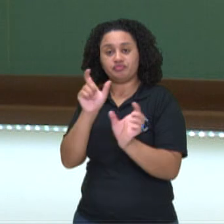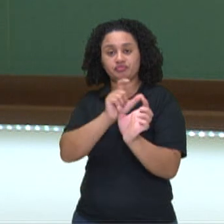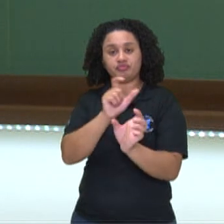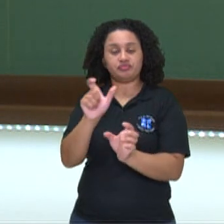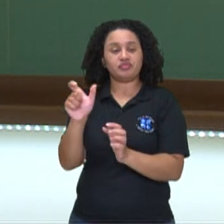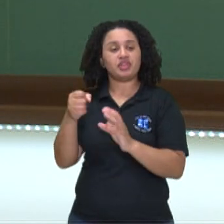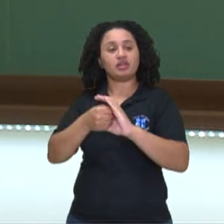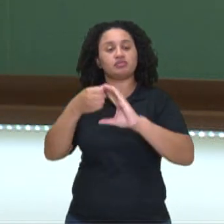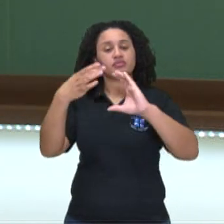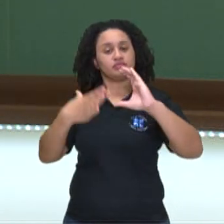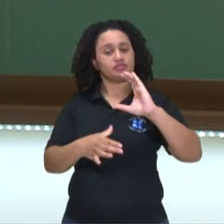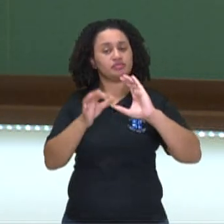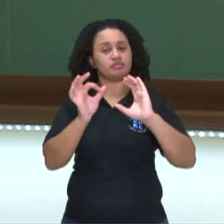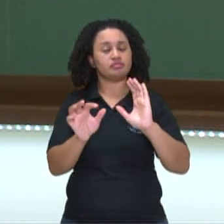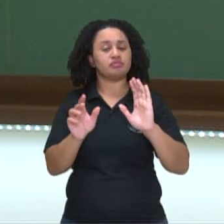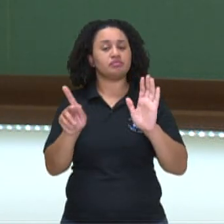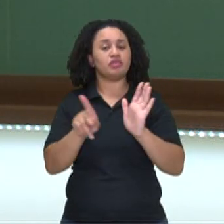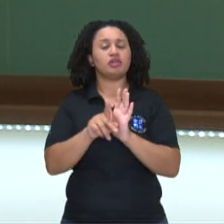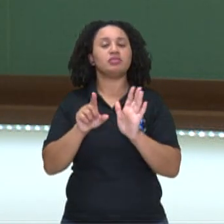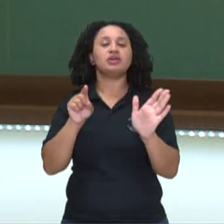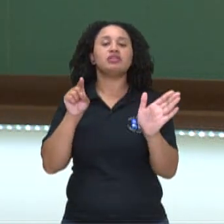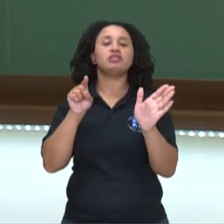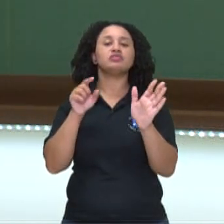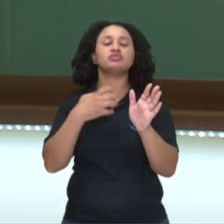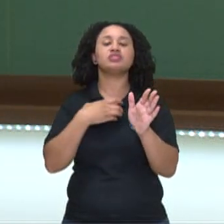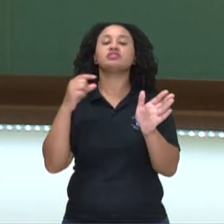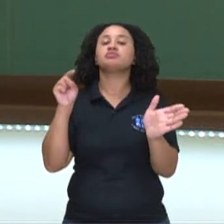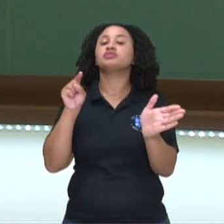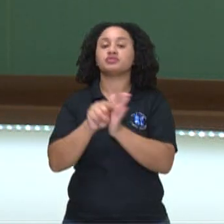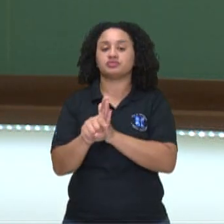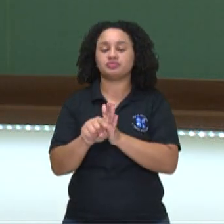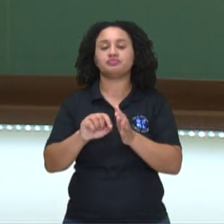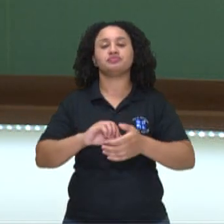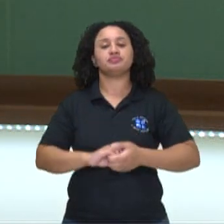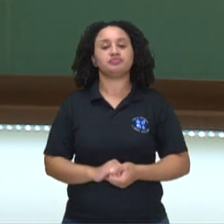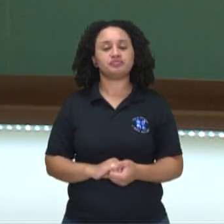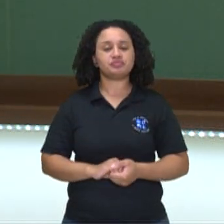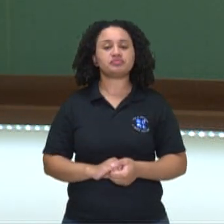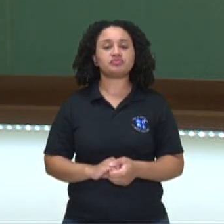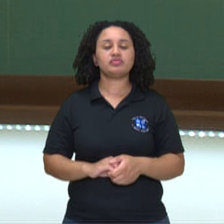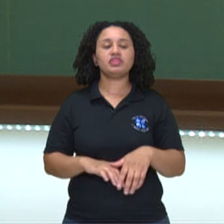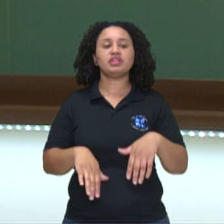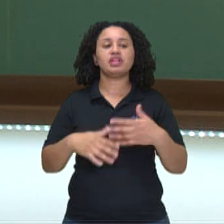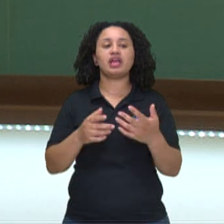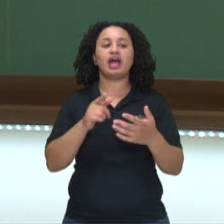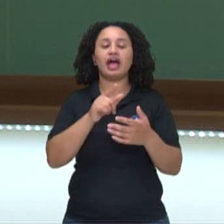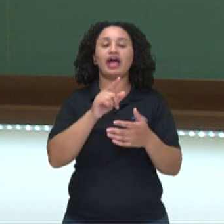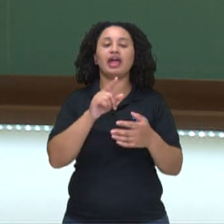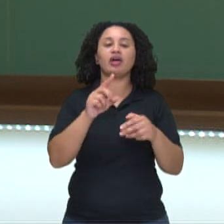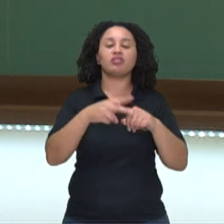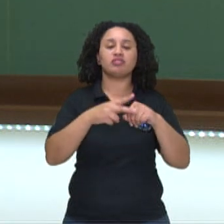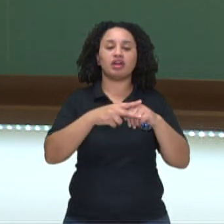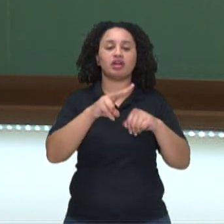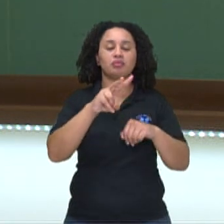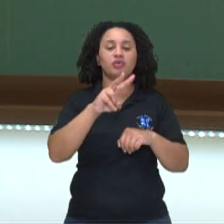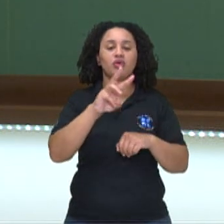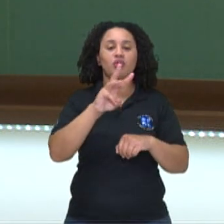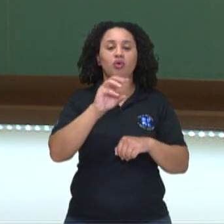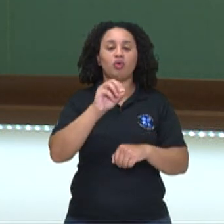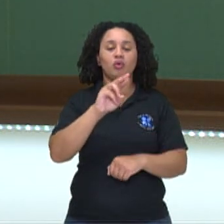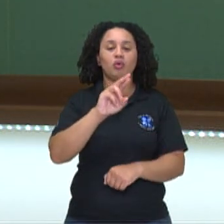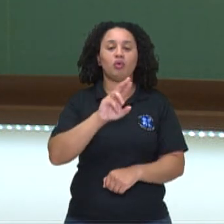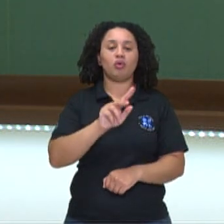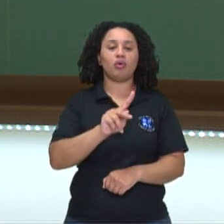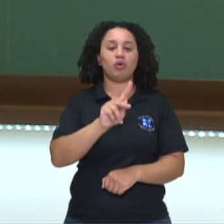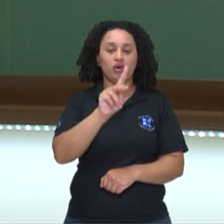works, na forma interrogativa, e na negativa também aparece como work, porque nós vamos sempre ter uma